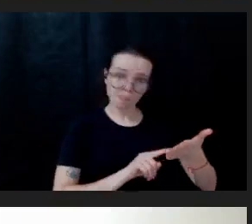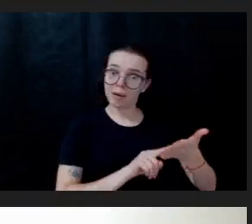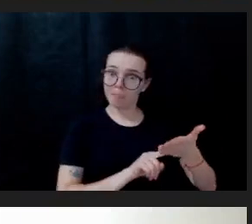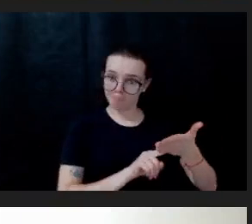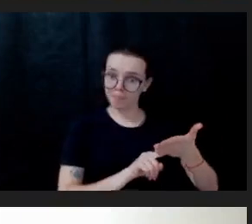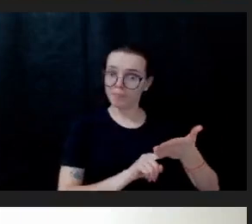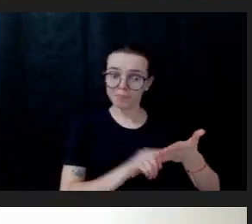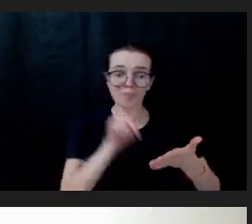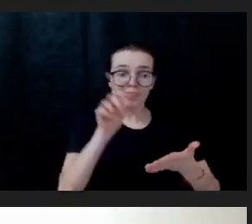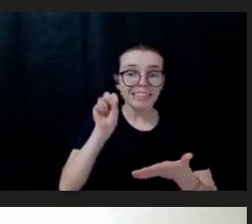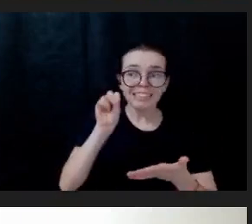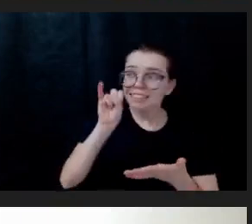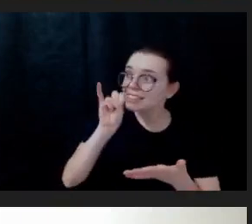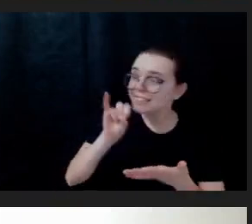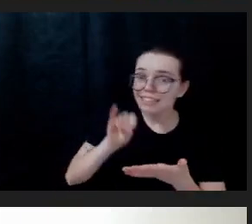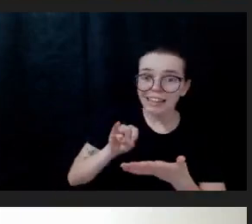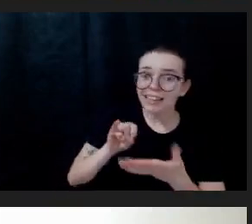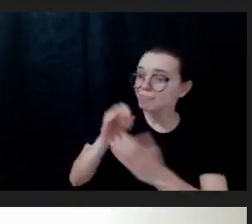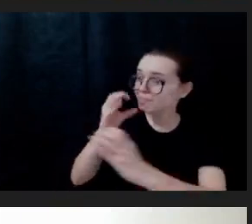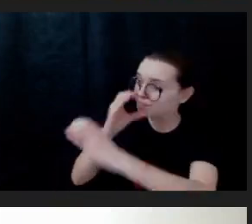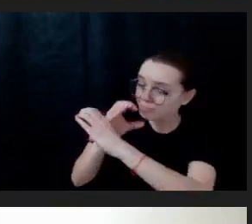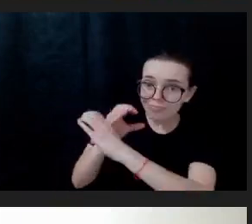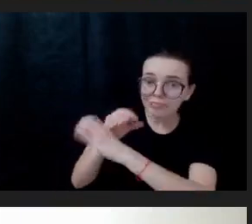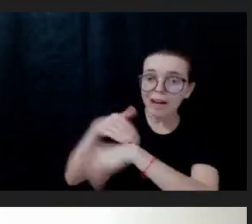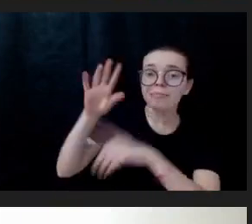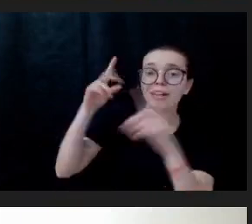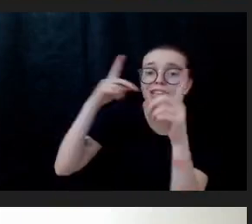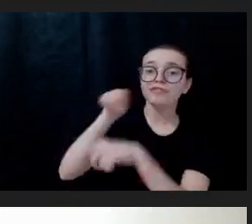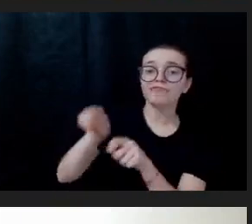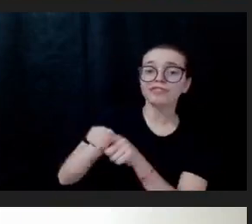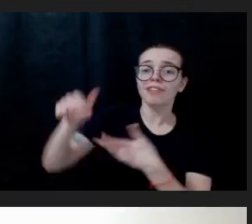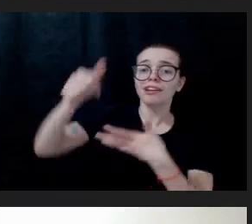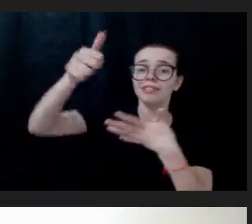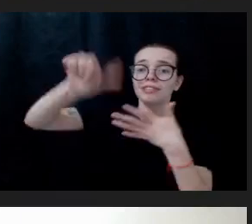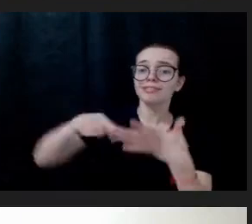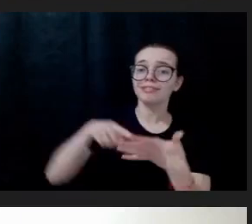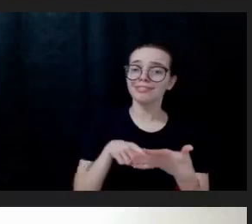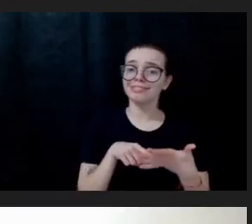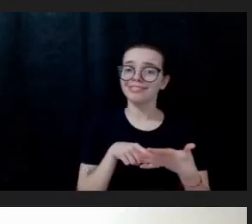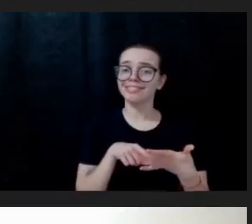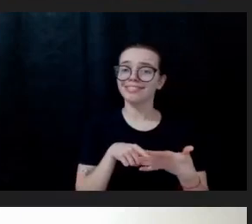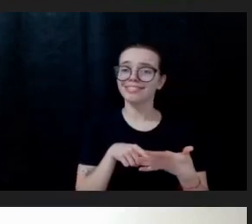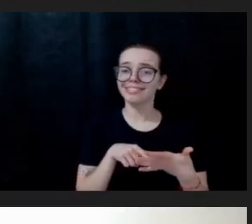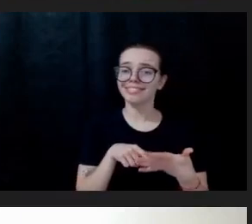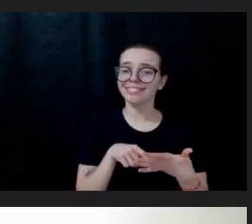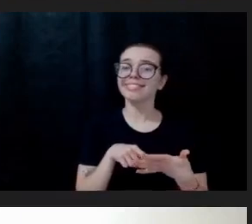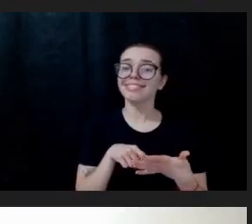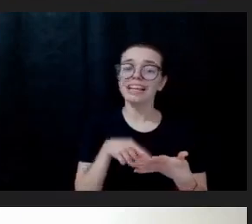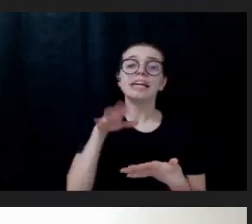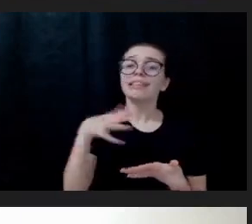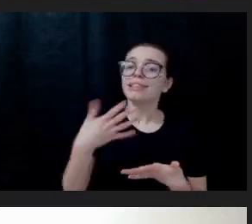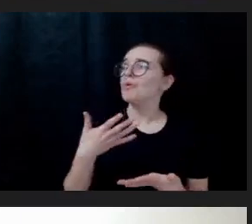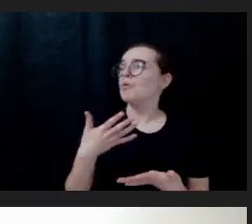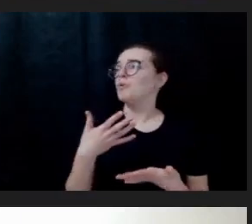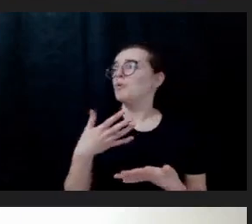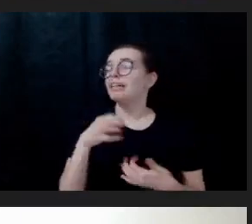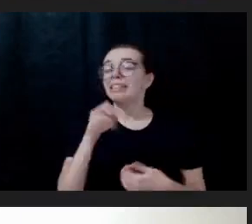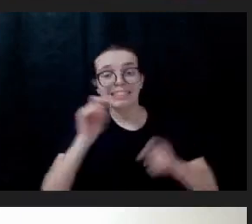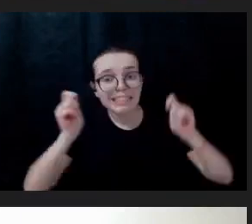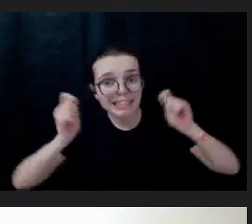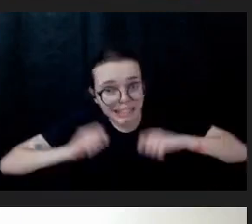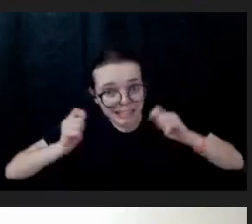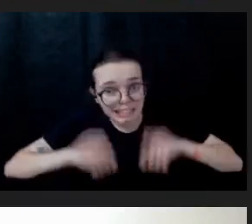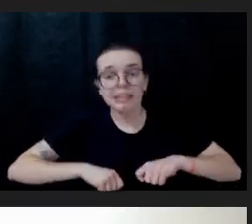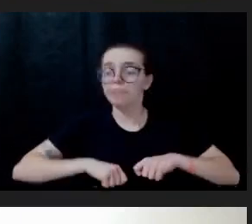gente tem essa dificuldade da comunicação. Então, toda maneira que houver